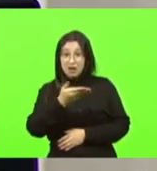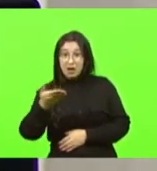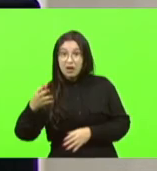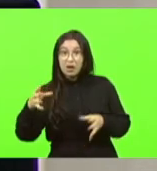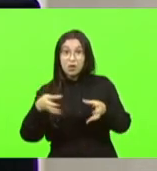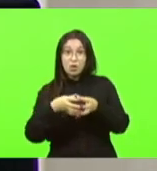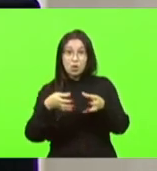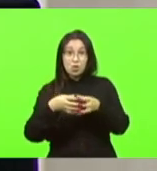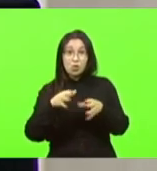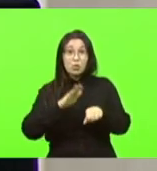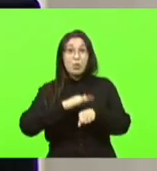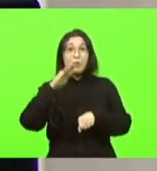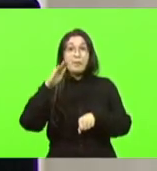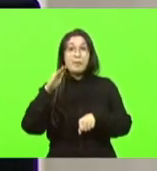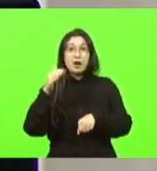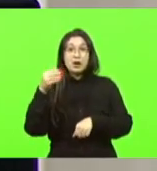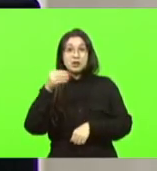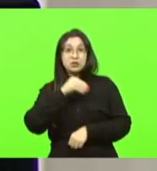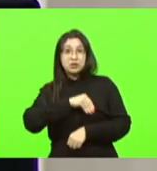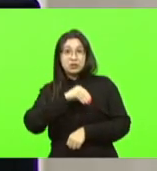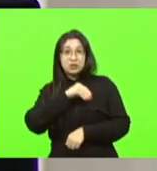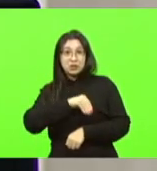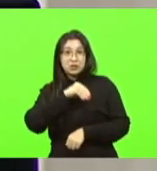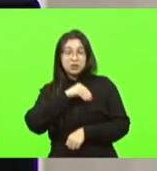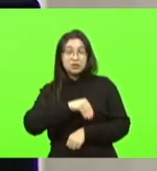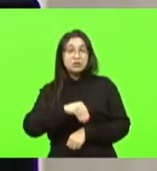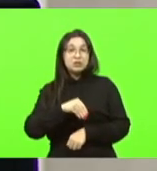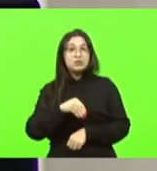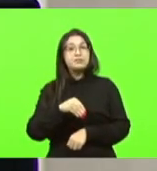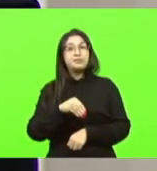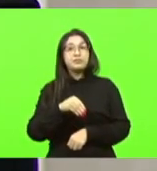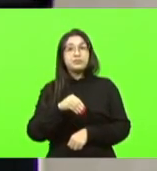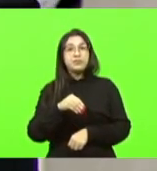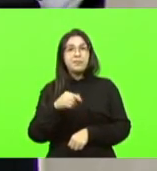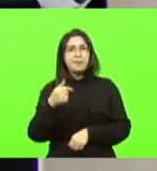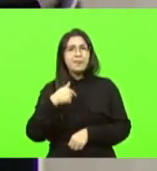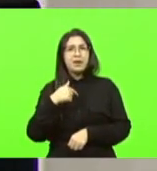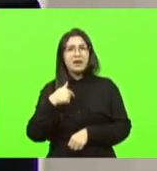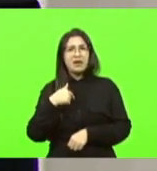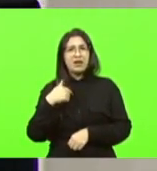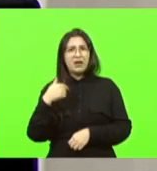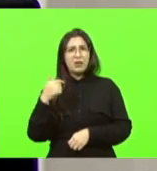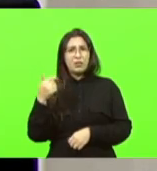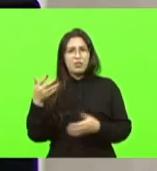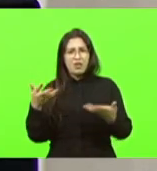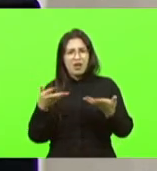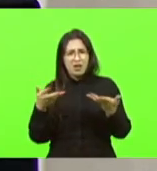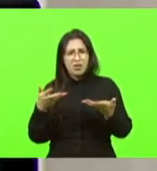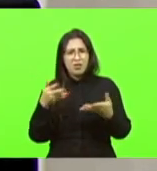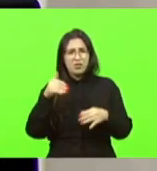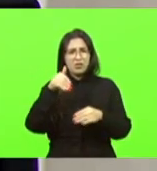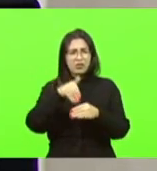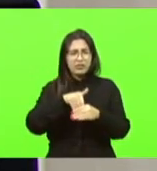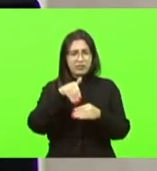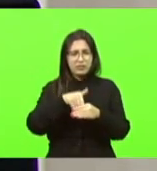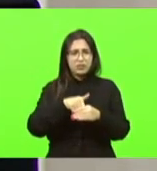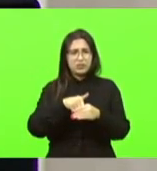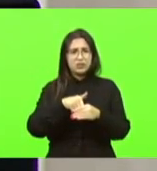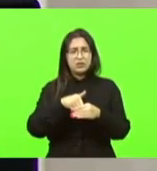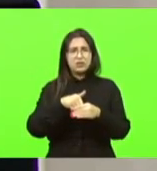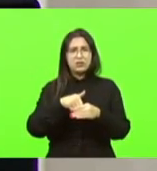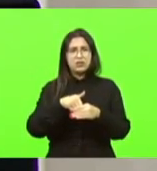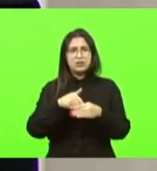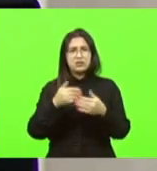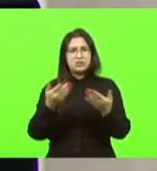mais ganham eu nunca imaginava a gente estar voltando uma